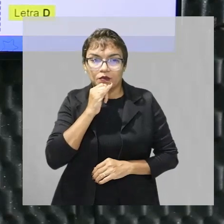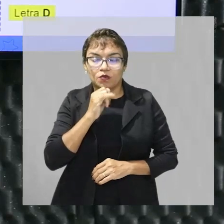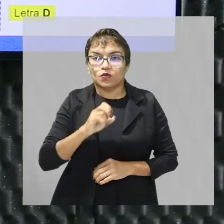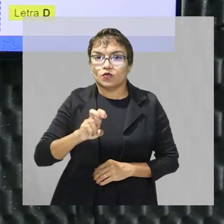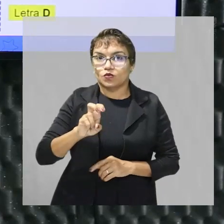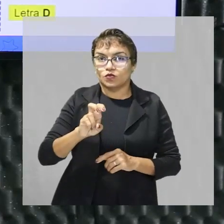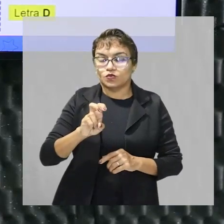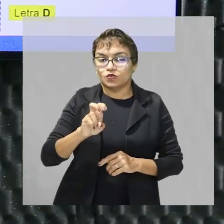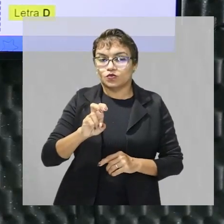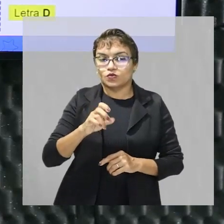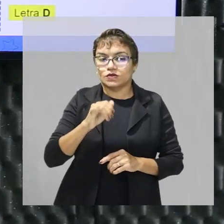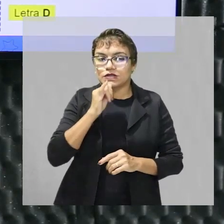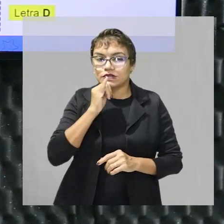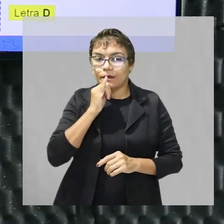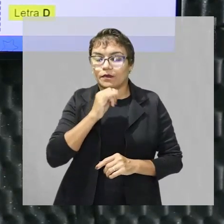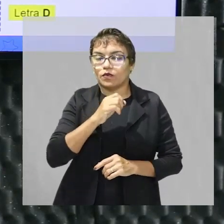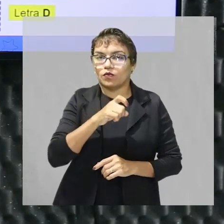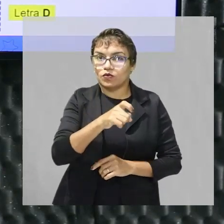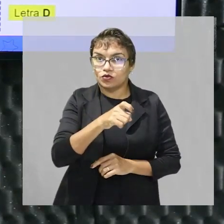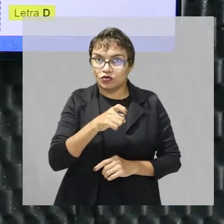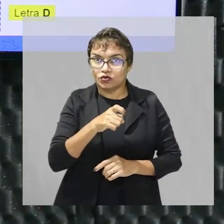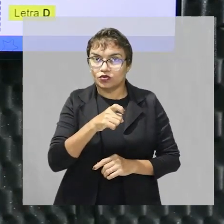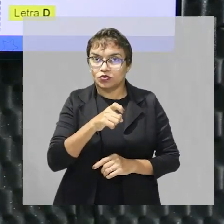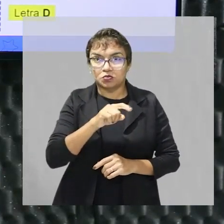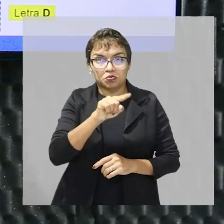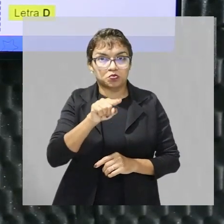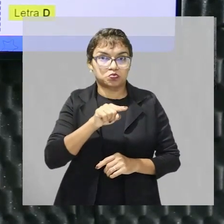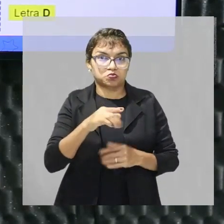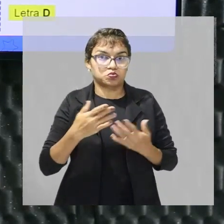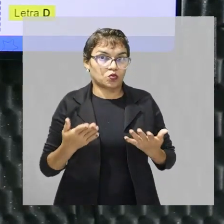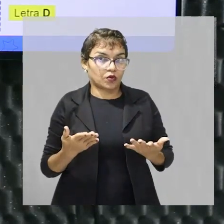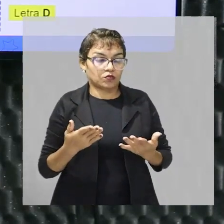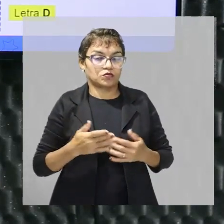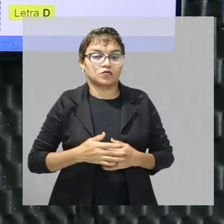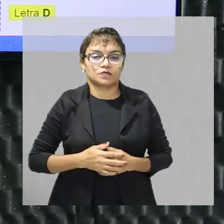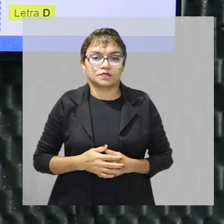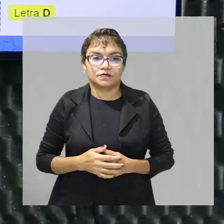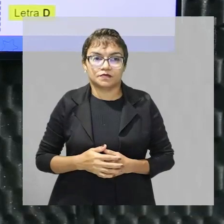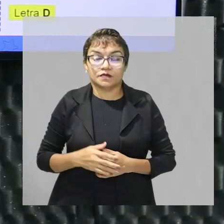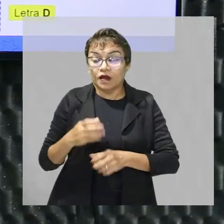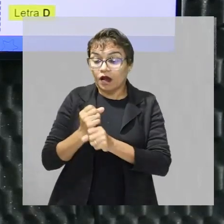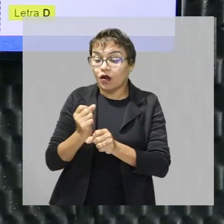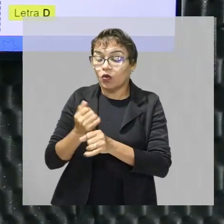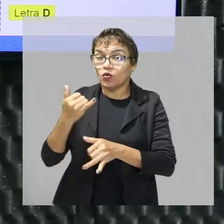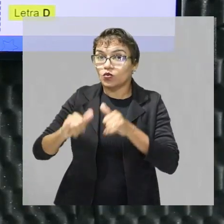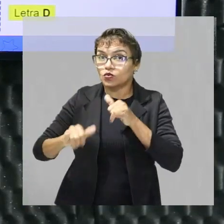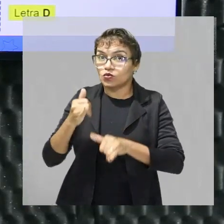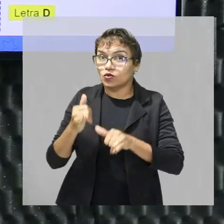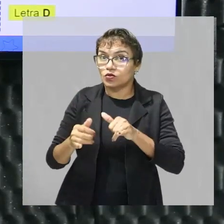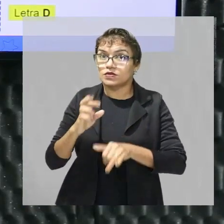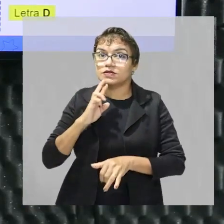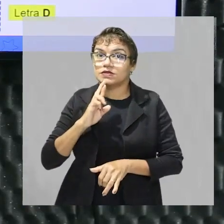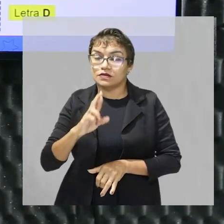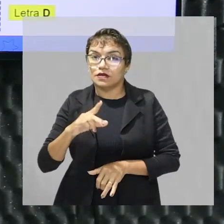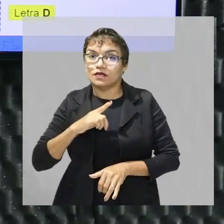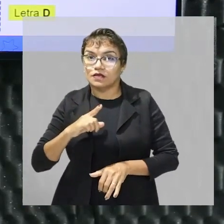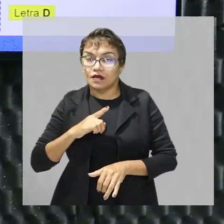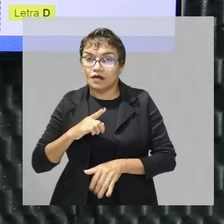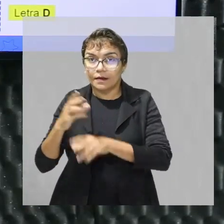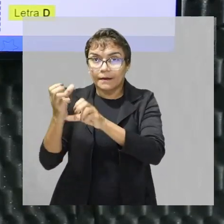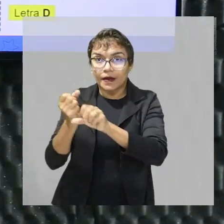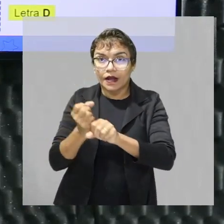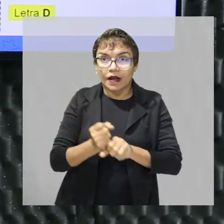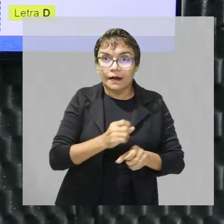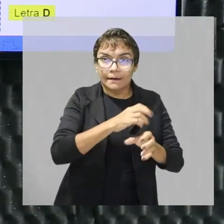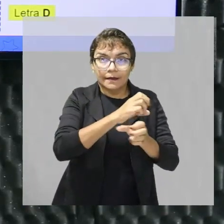consegue estabelecer agora uma regra de 3 simples. E estequiometria a gente resolve por meio de regra de 3, tá